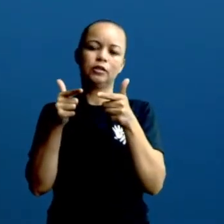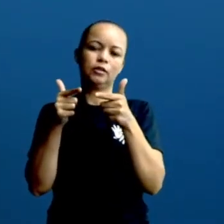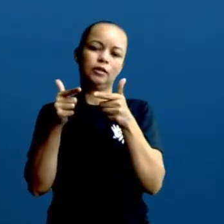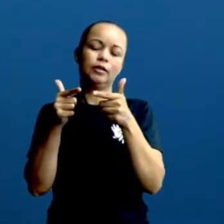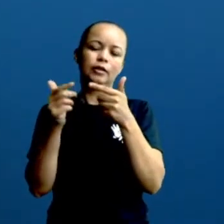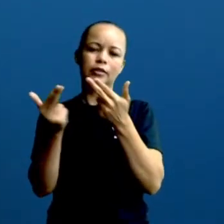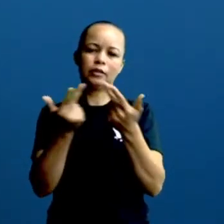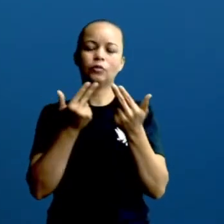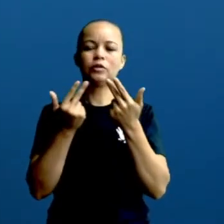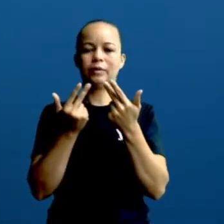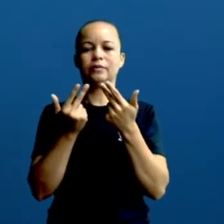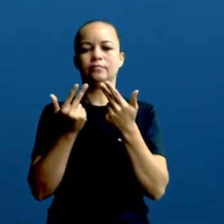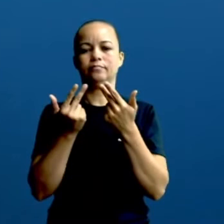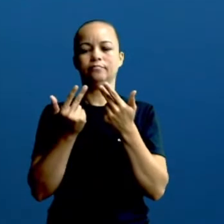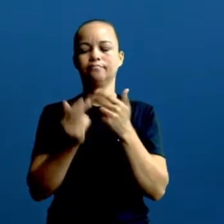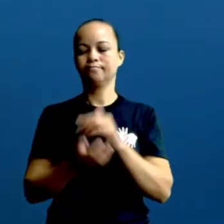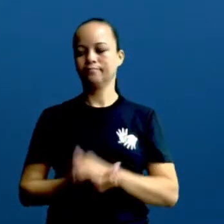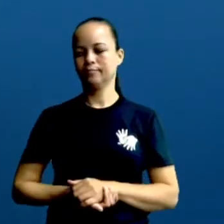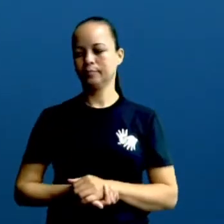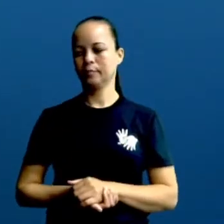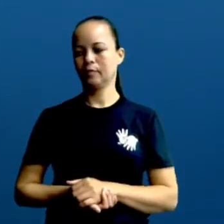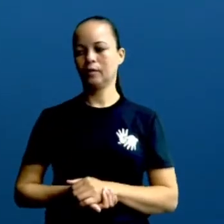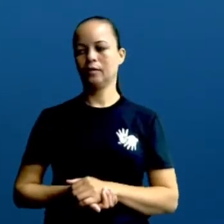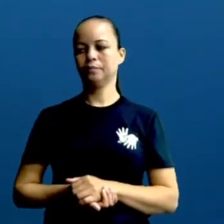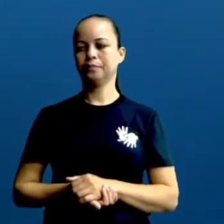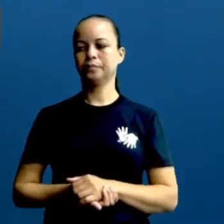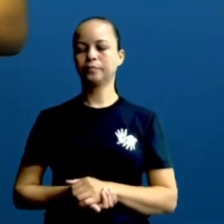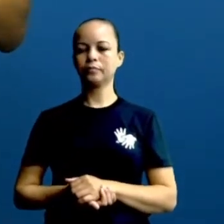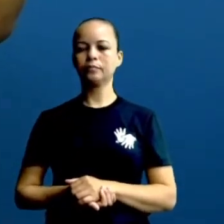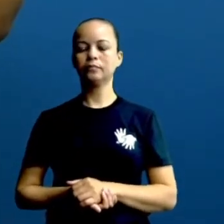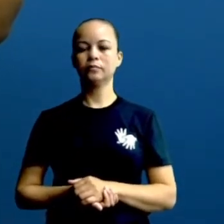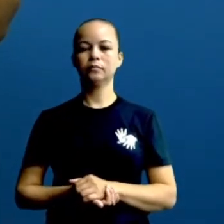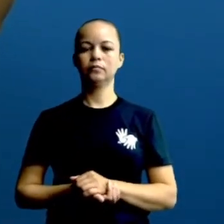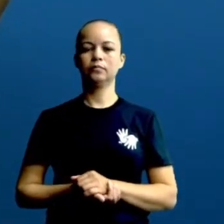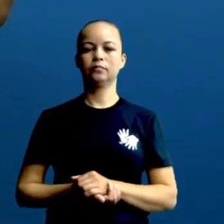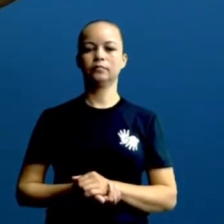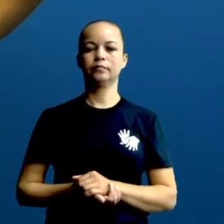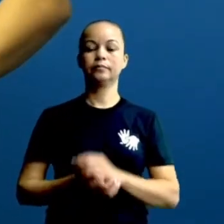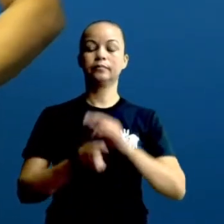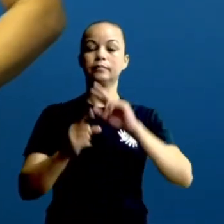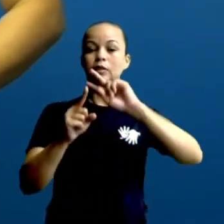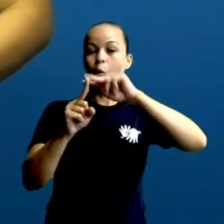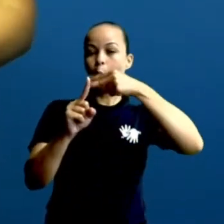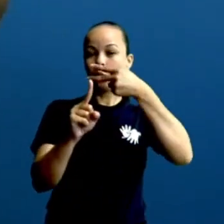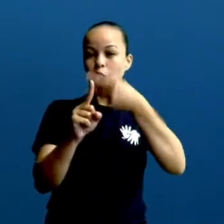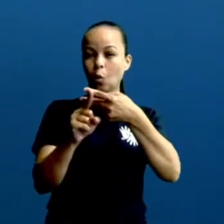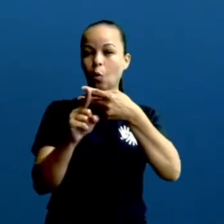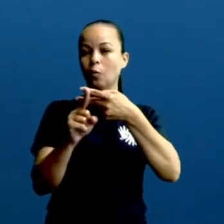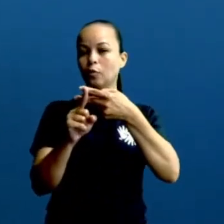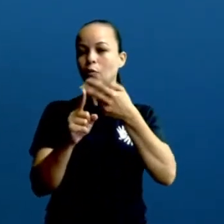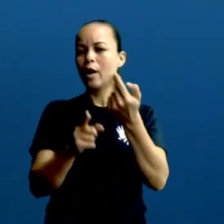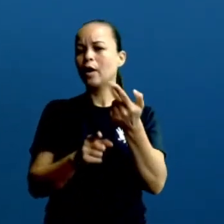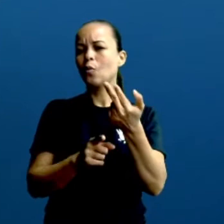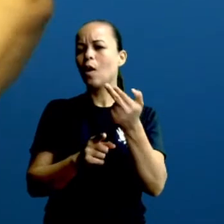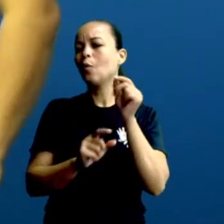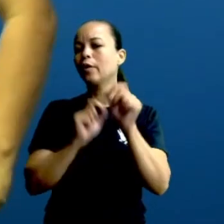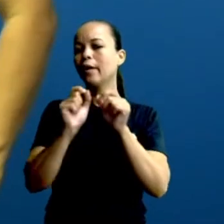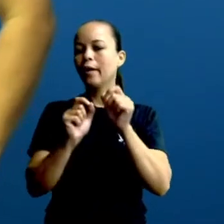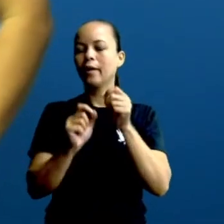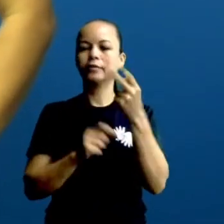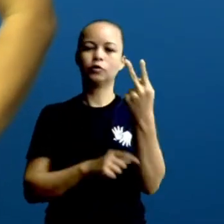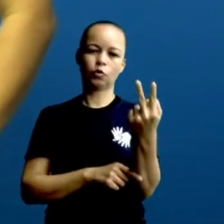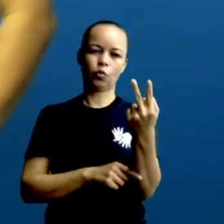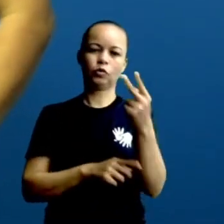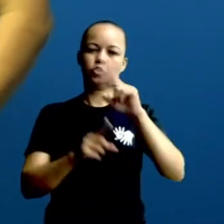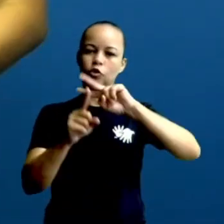as parcelas iguais e o dobro é igual o Q2